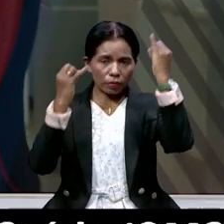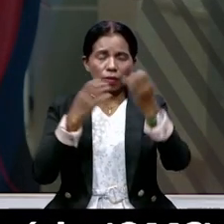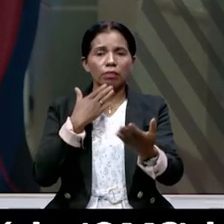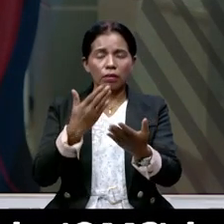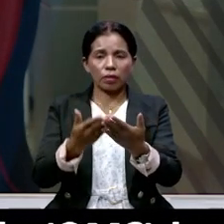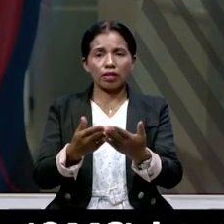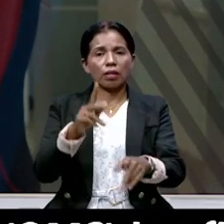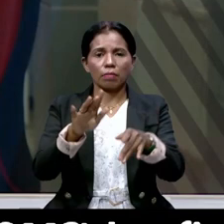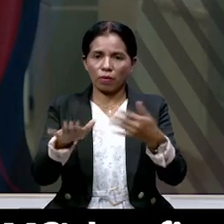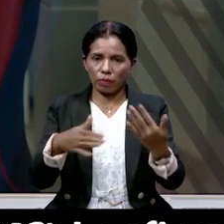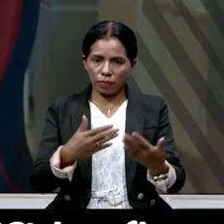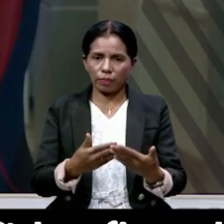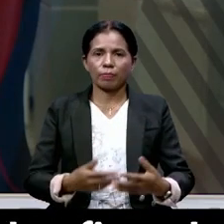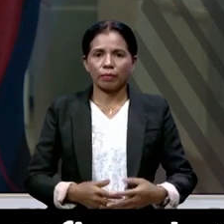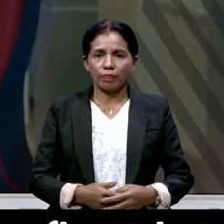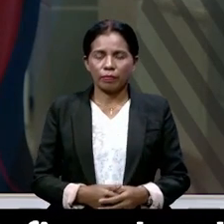sociedade.